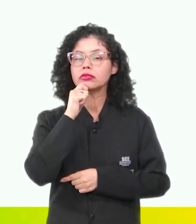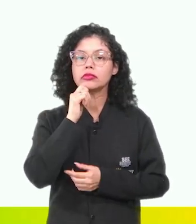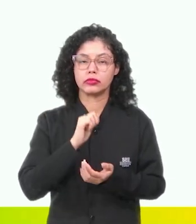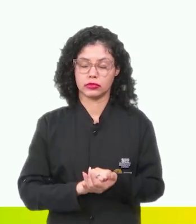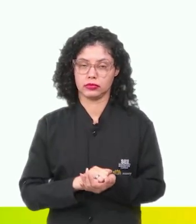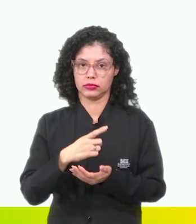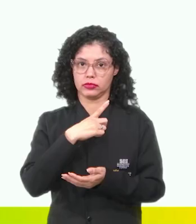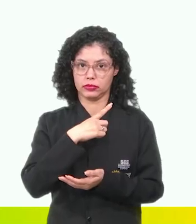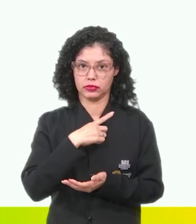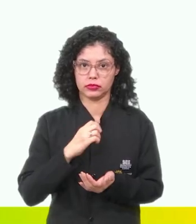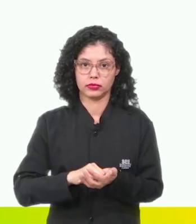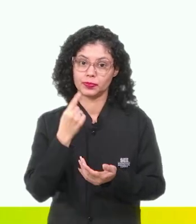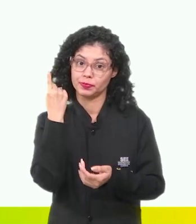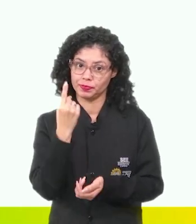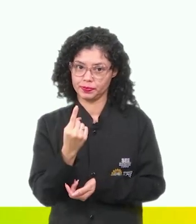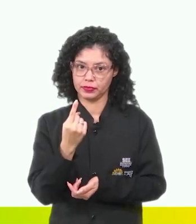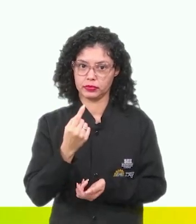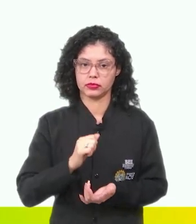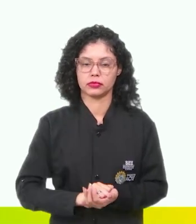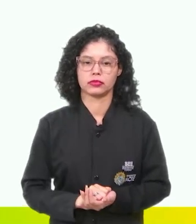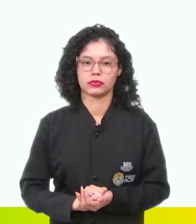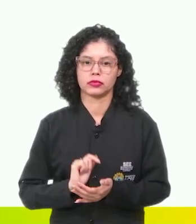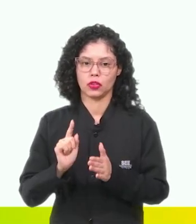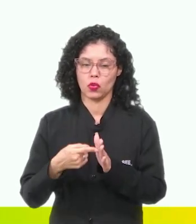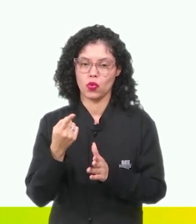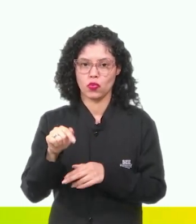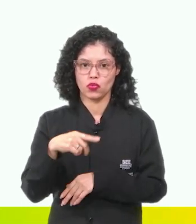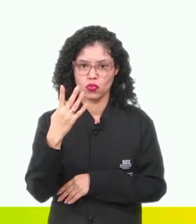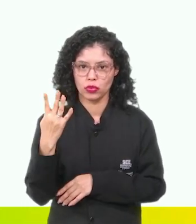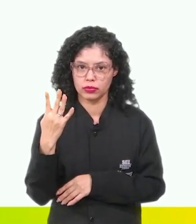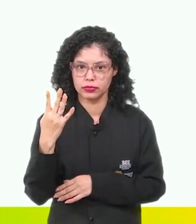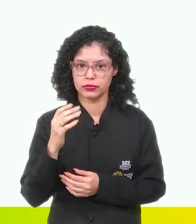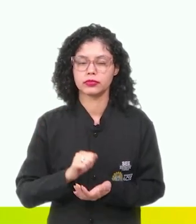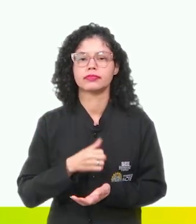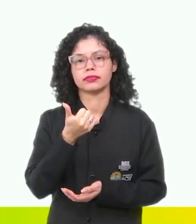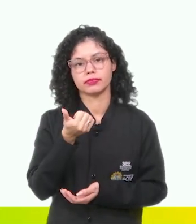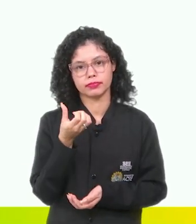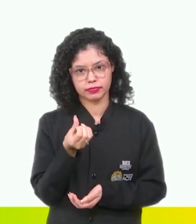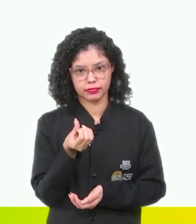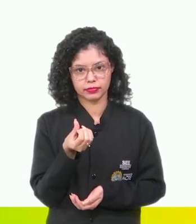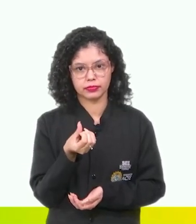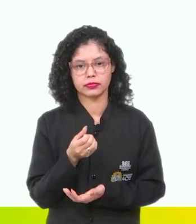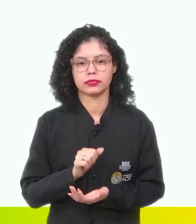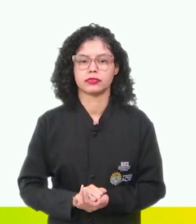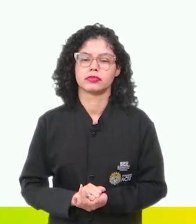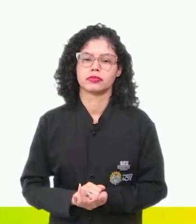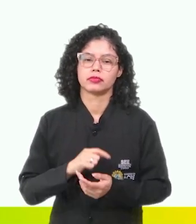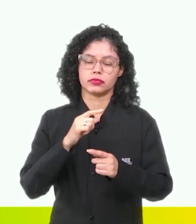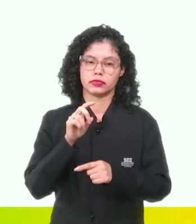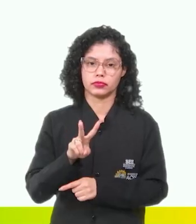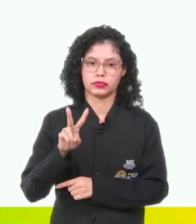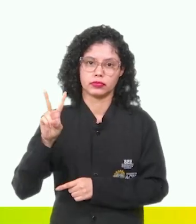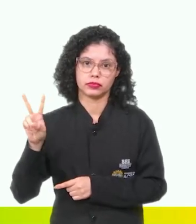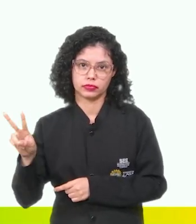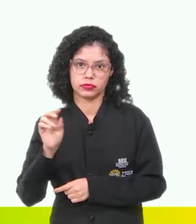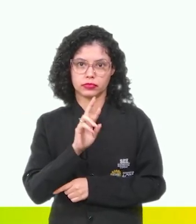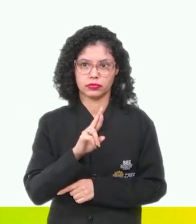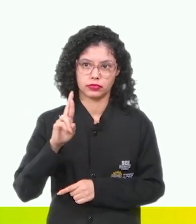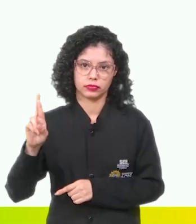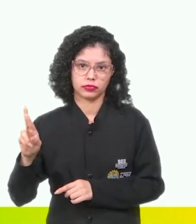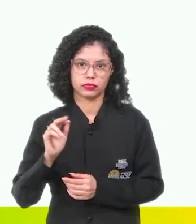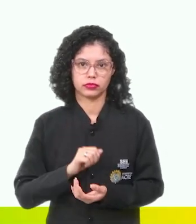pessoal? Uma vez. Uma vez de quantas? 16. Vzão,